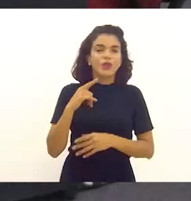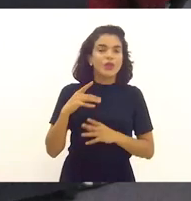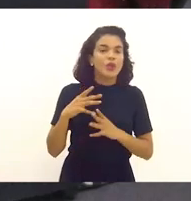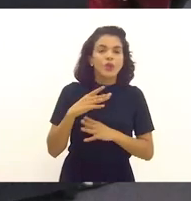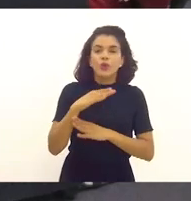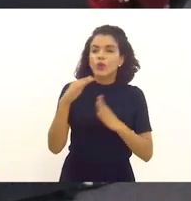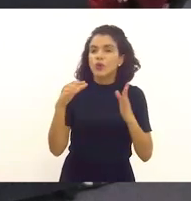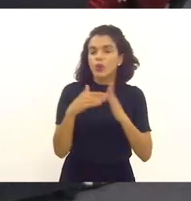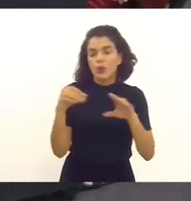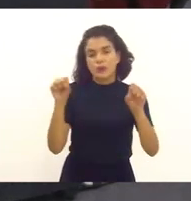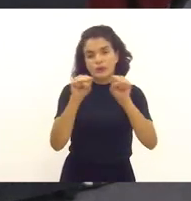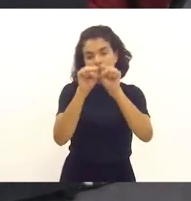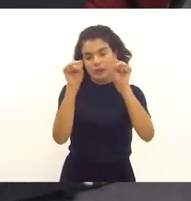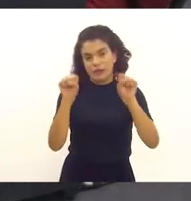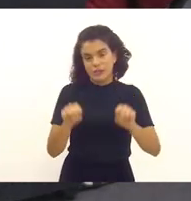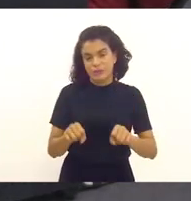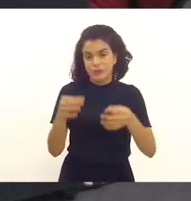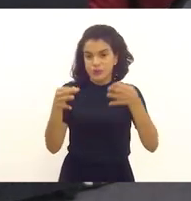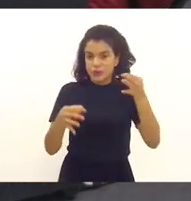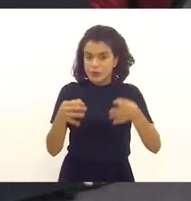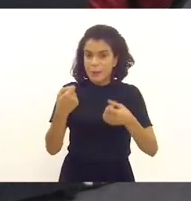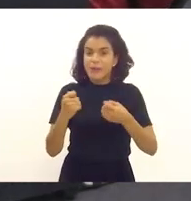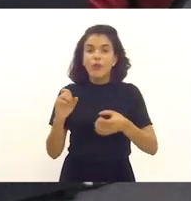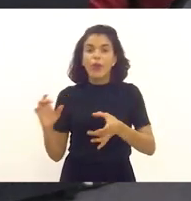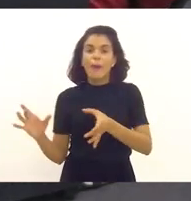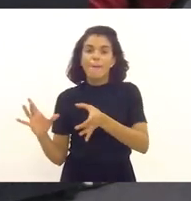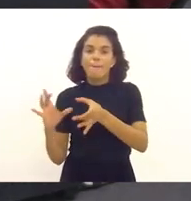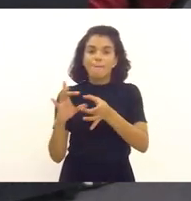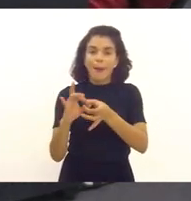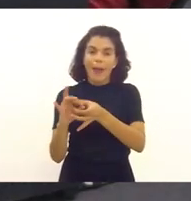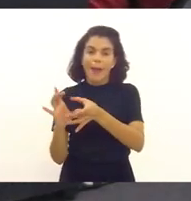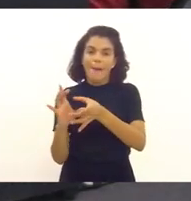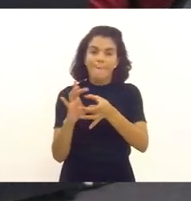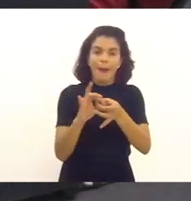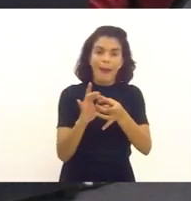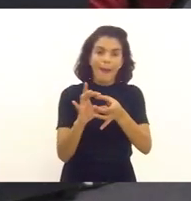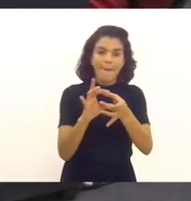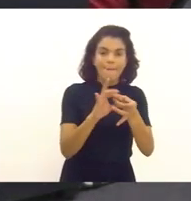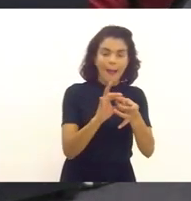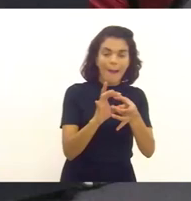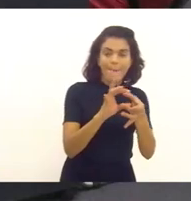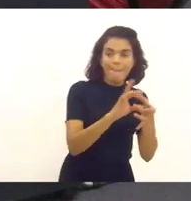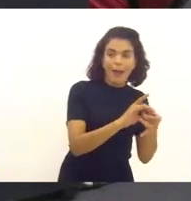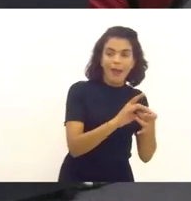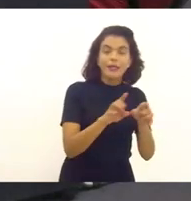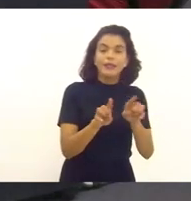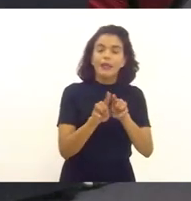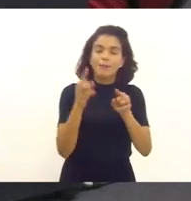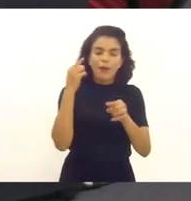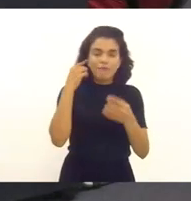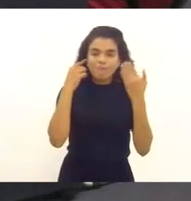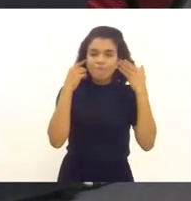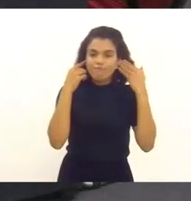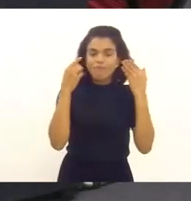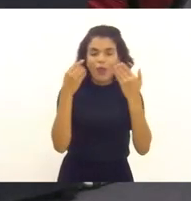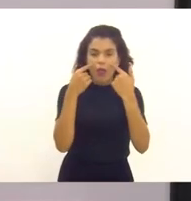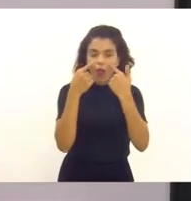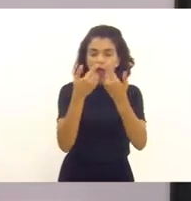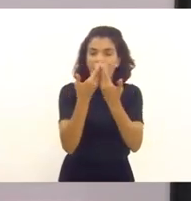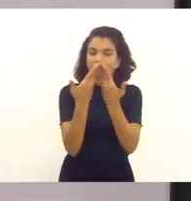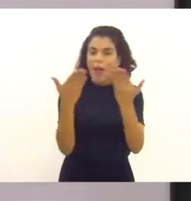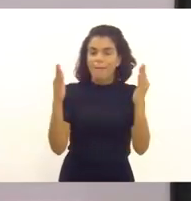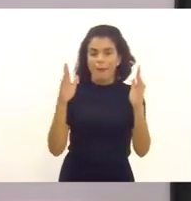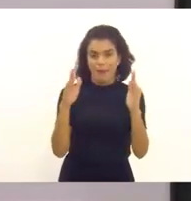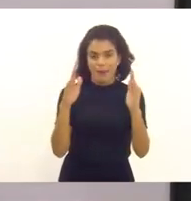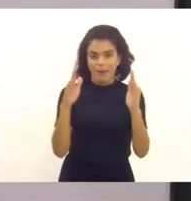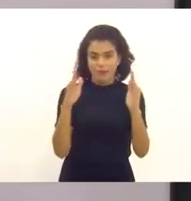de justiça ele precisa estar interligado e adequado com os ouvidos muito abertos para as nossas mulheres